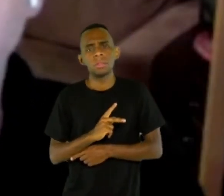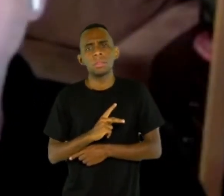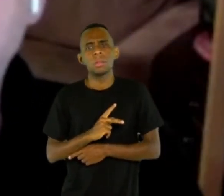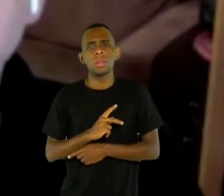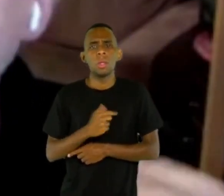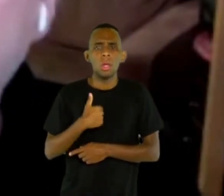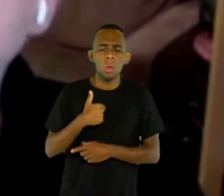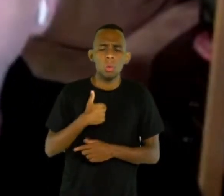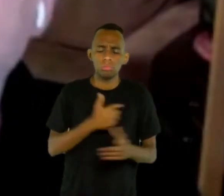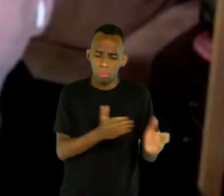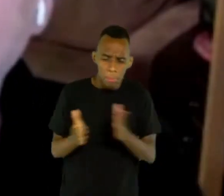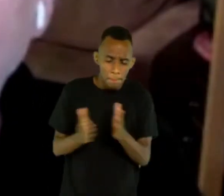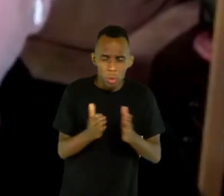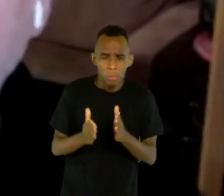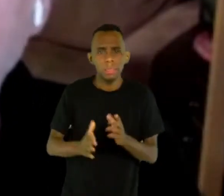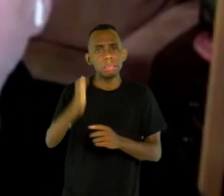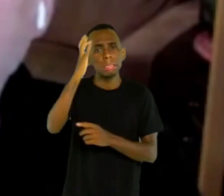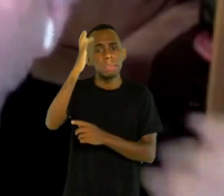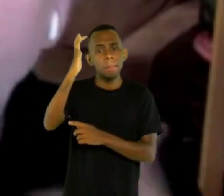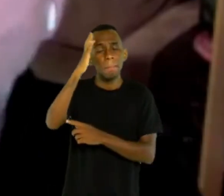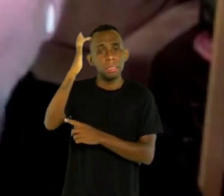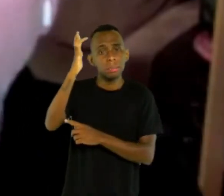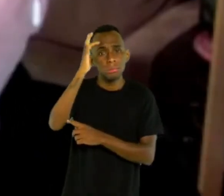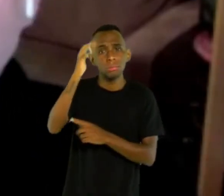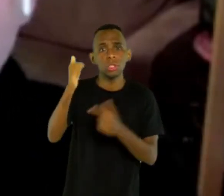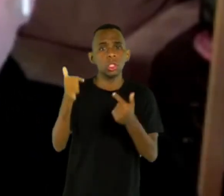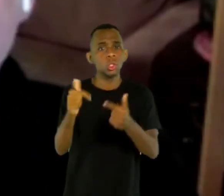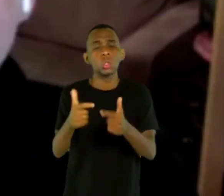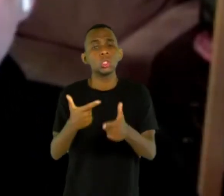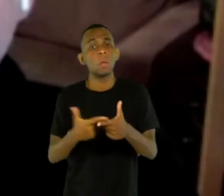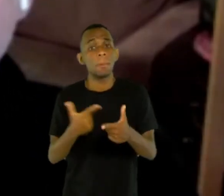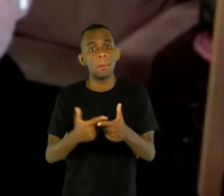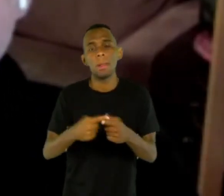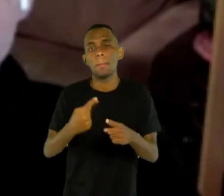a imaginar que não havia problema, porque o meu melhor amigo